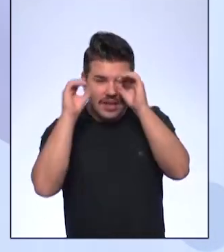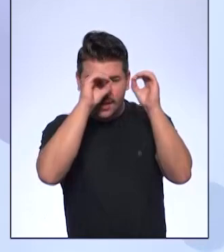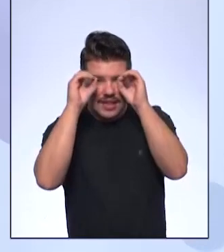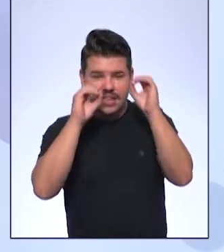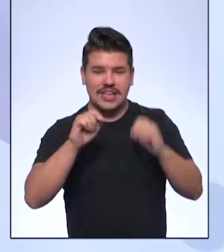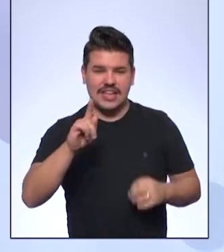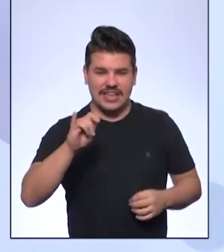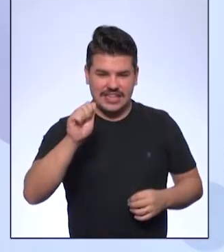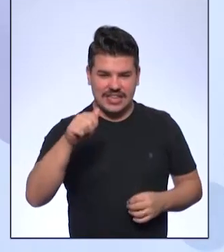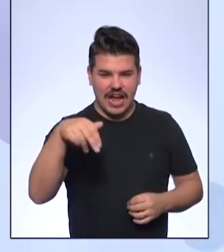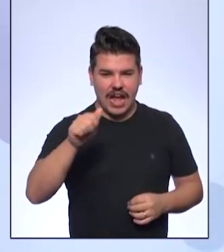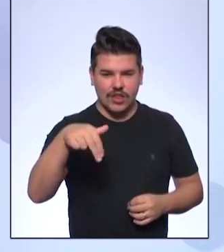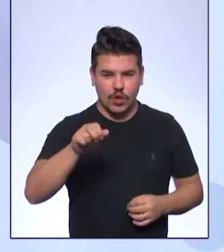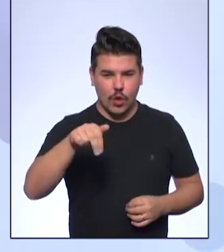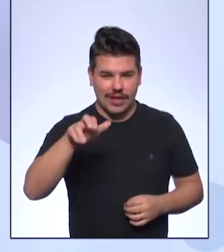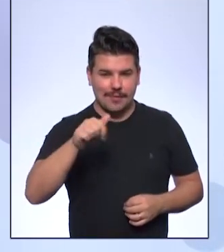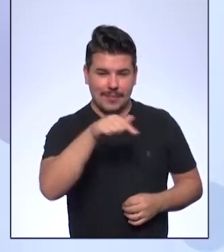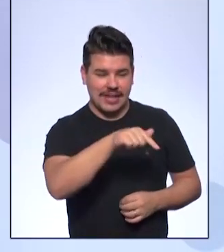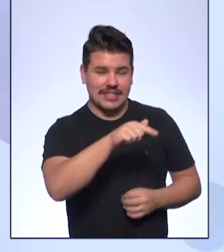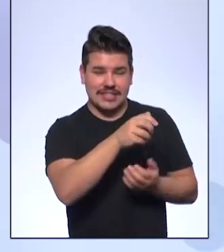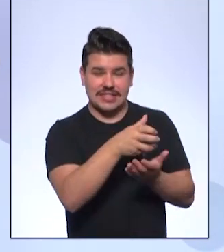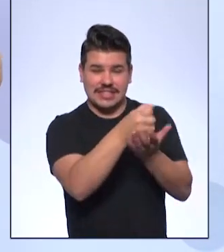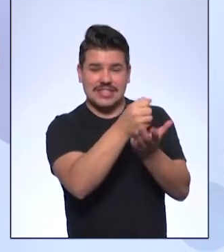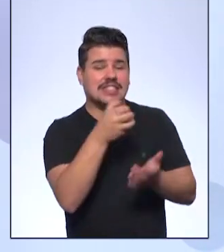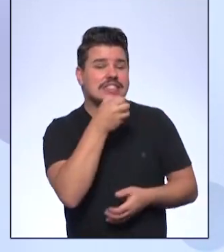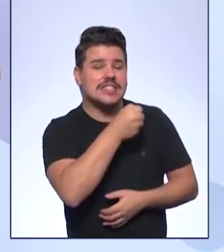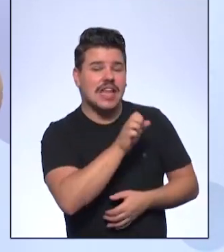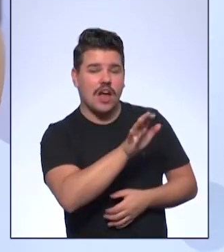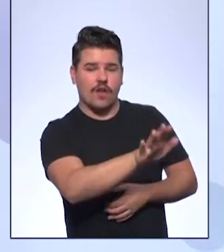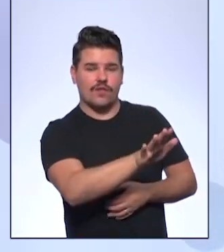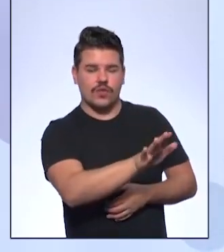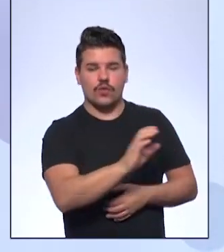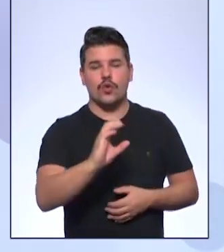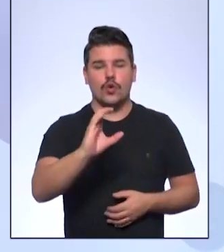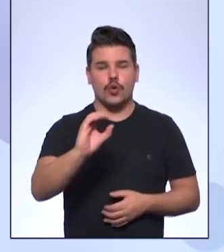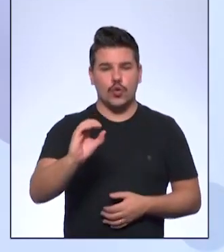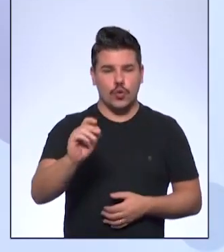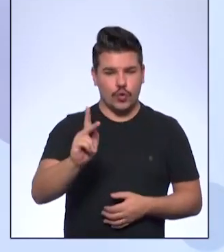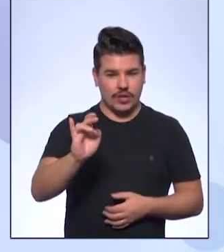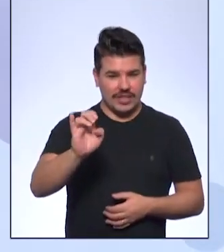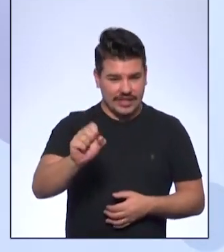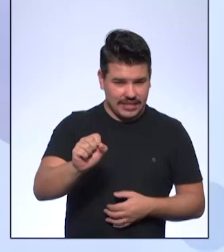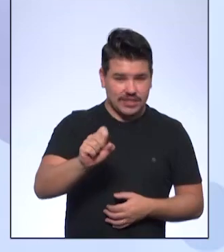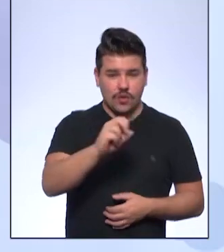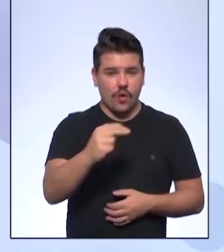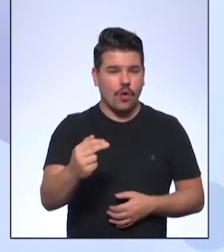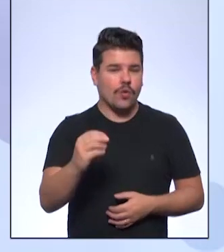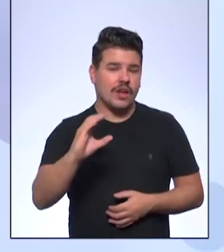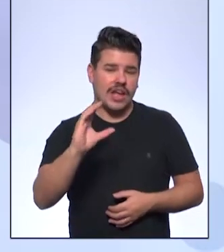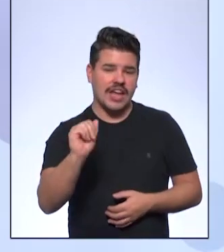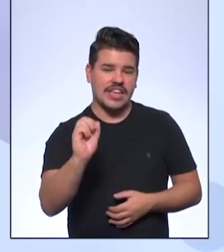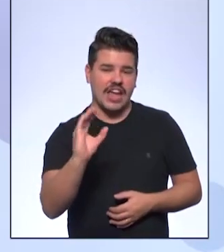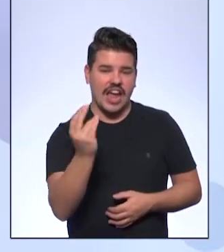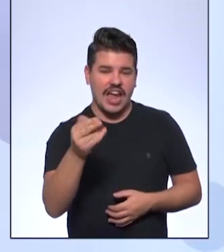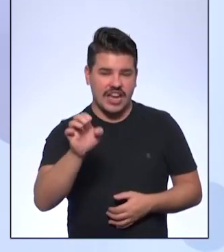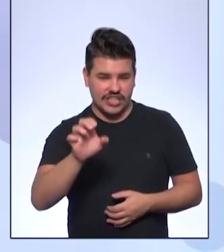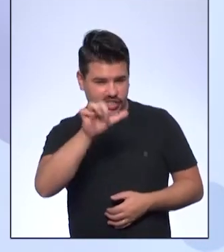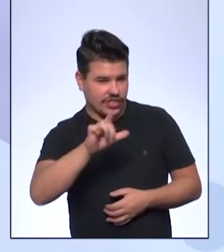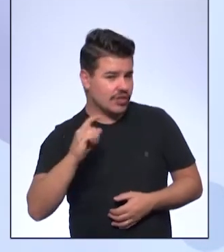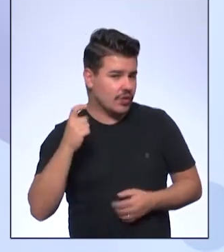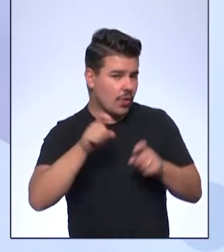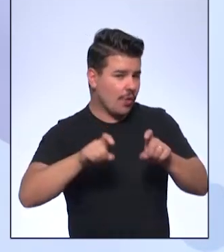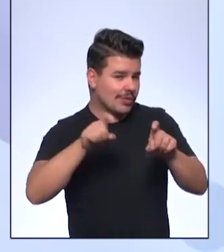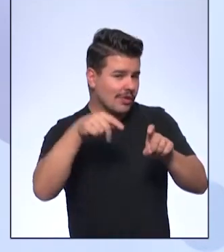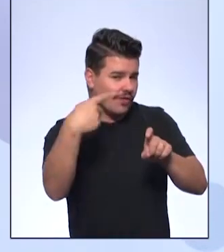é salvo no computador, não é salvo ali nos cookies, no cache do computador, nem nada disso. Mas existe, sim,